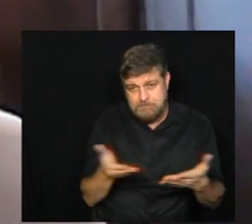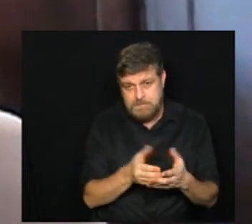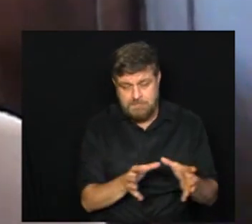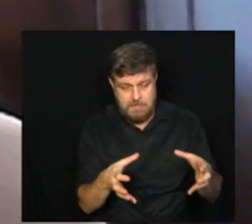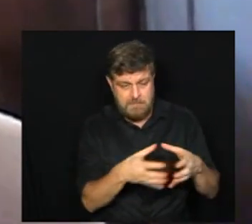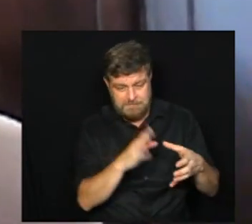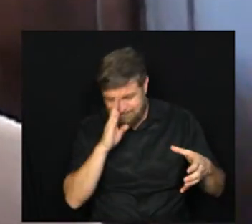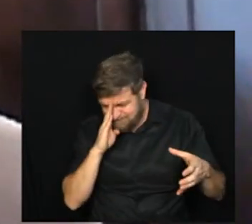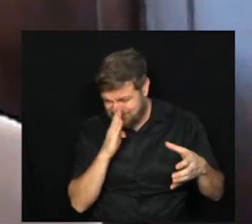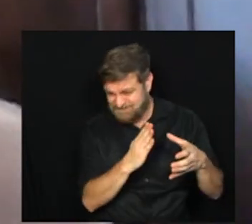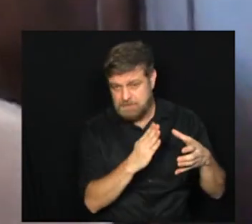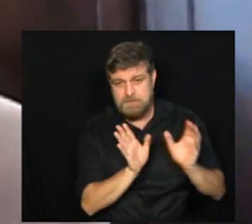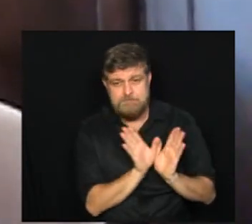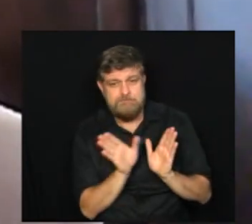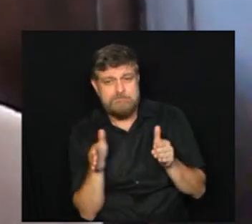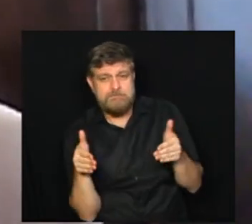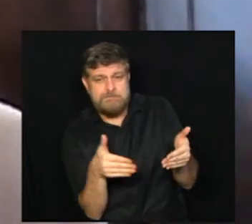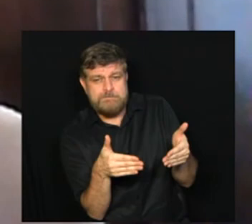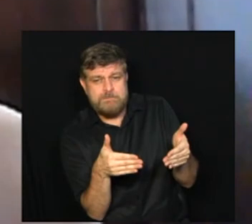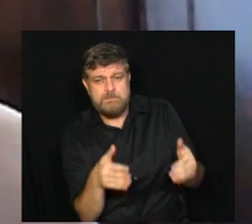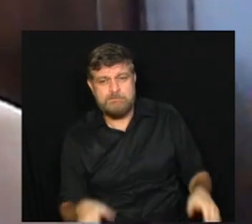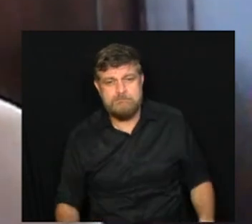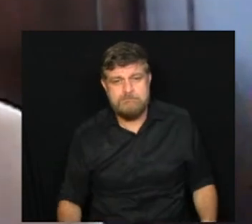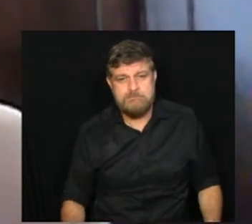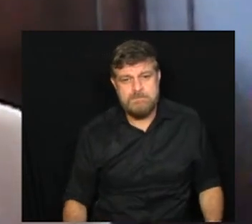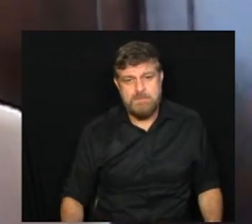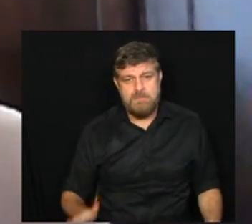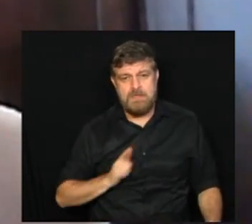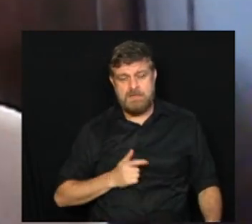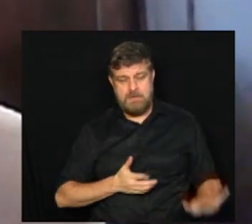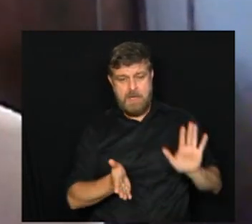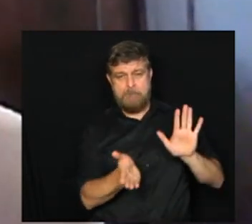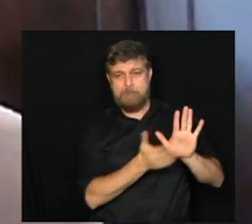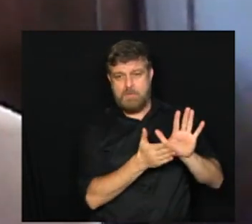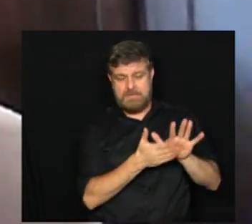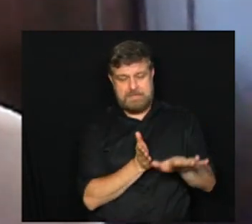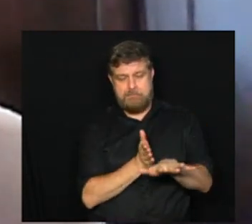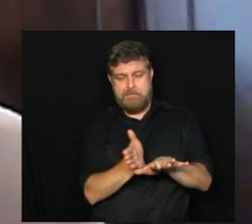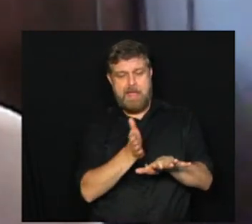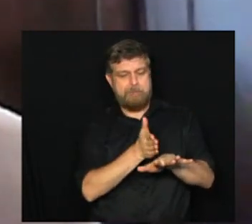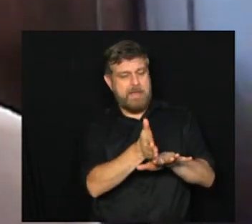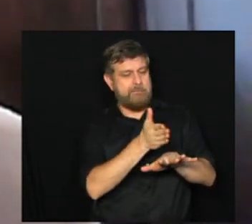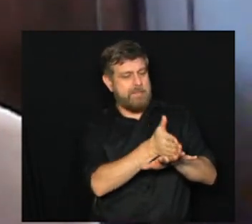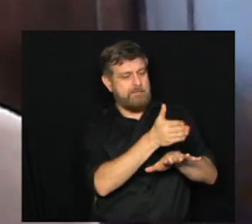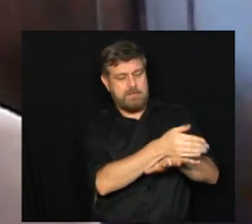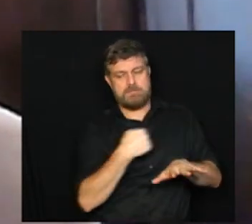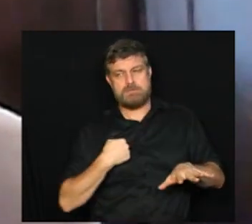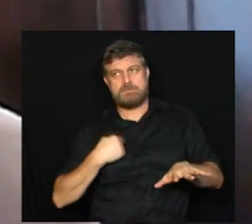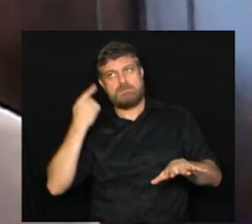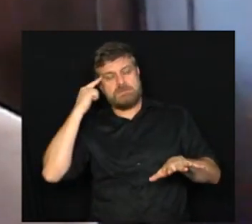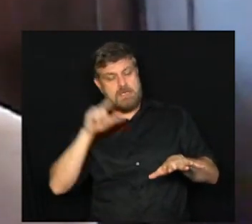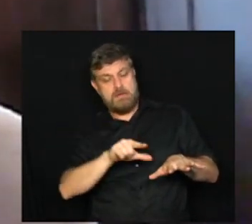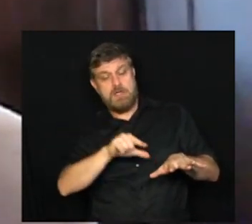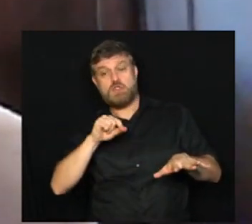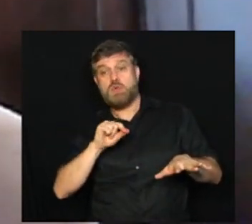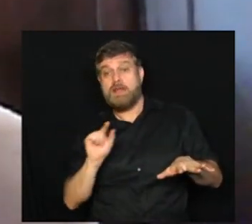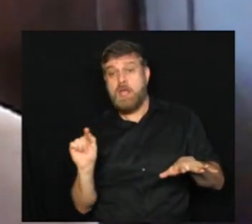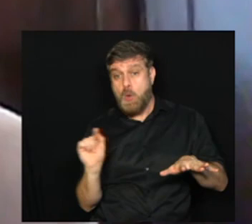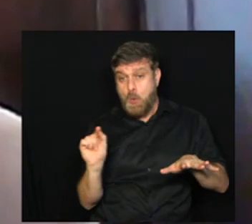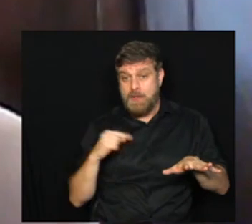priorizar, né, dentro daquele que foi um leque de propostas que surgiram e a gente fala, não, o que nós vamos priorizar